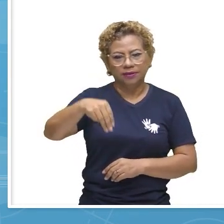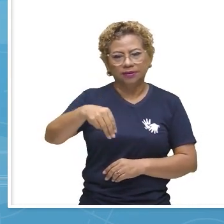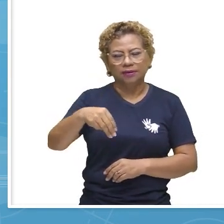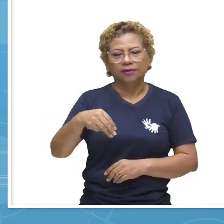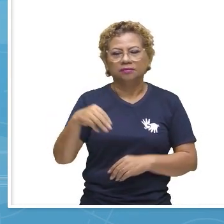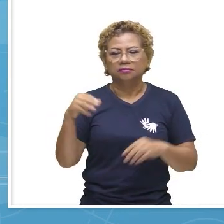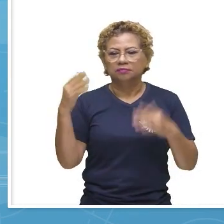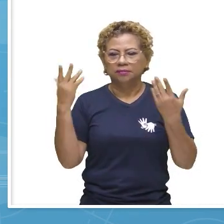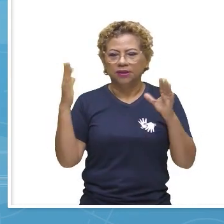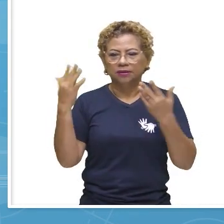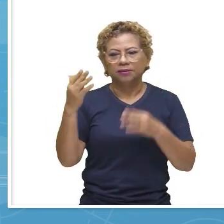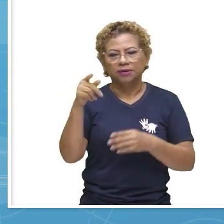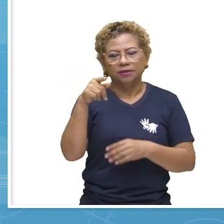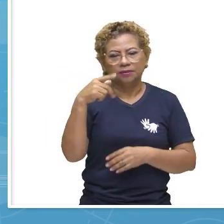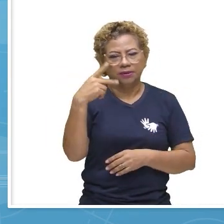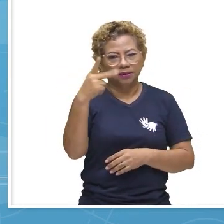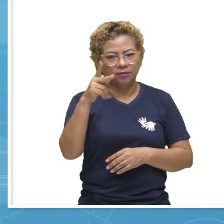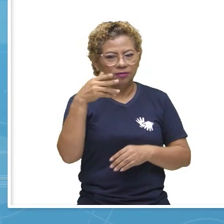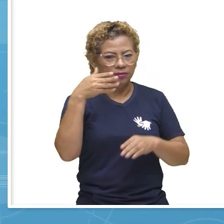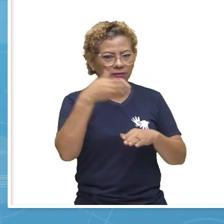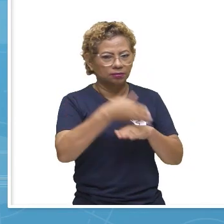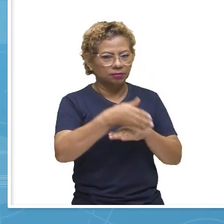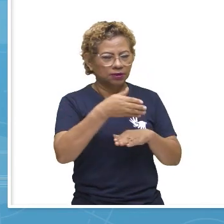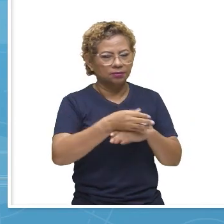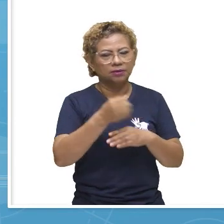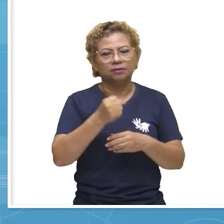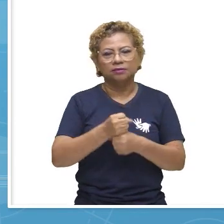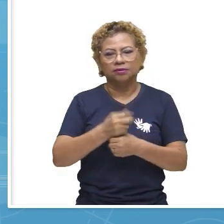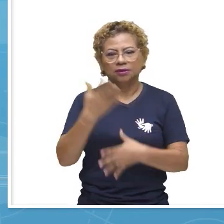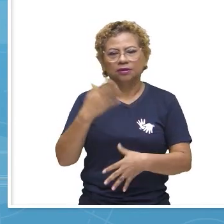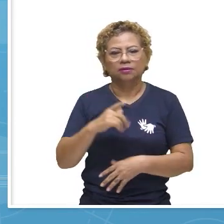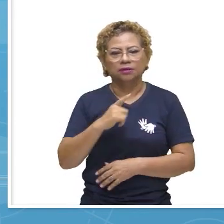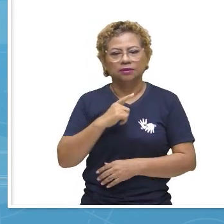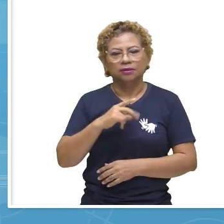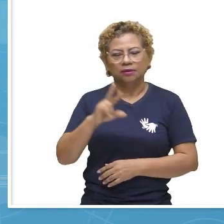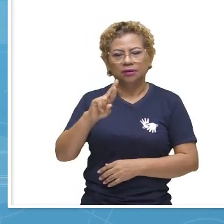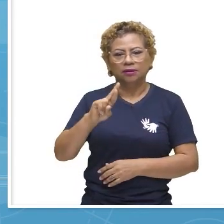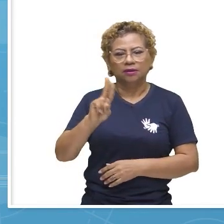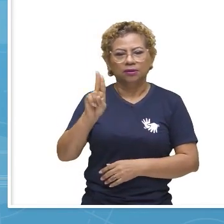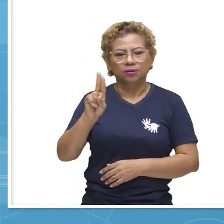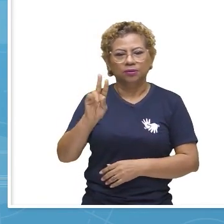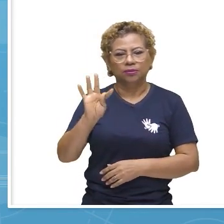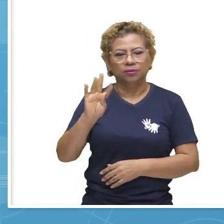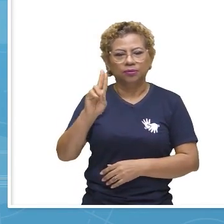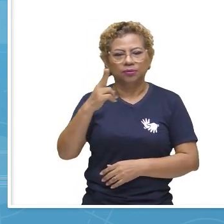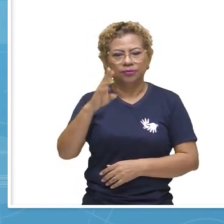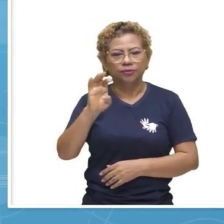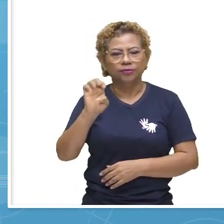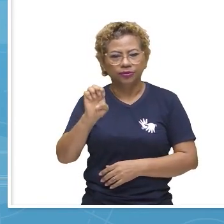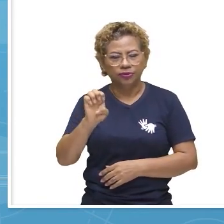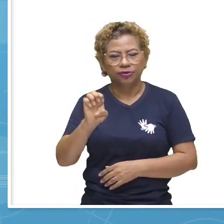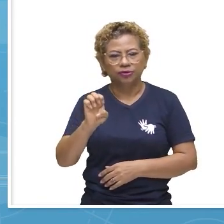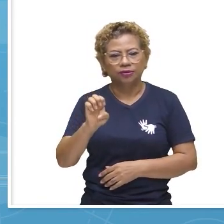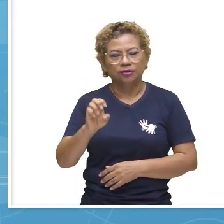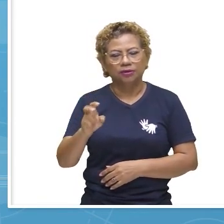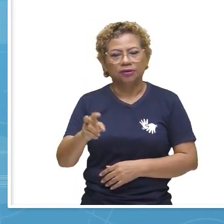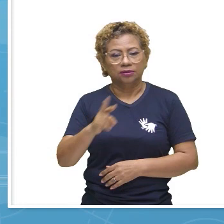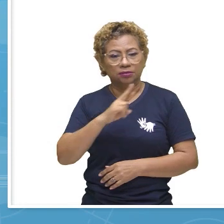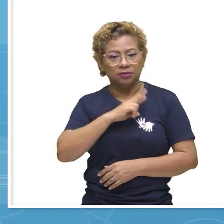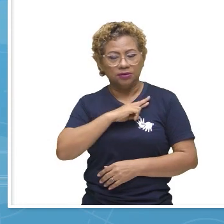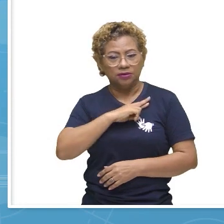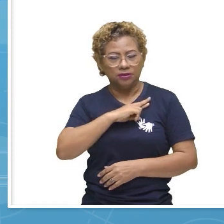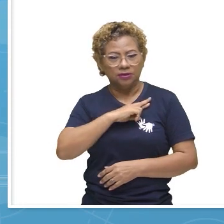Parabéns, Késia, pela participação. Temos também a Ruth falando que a questão 1 é x igual a 2, muito